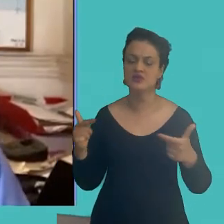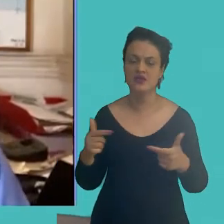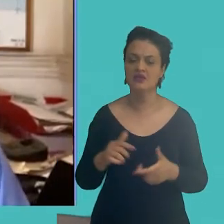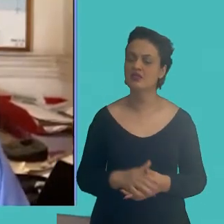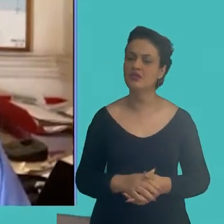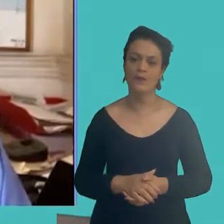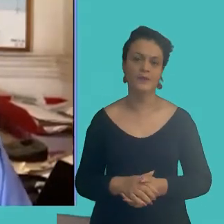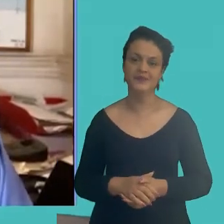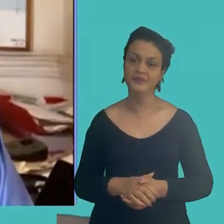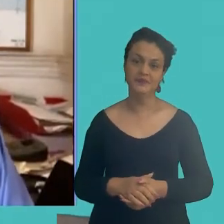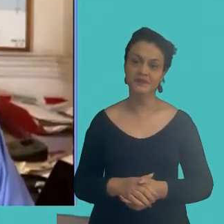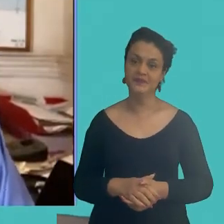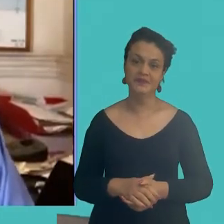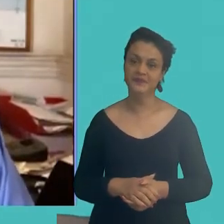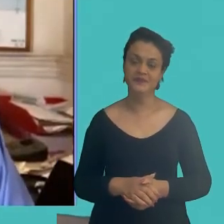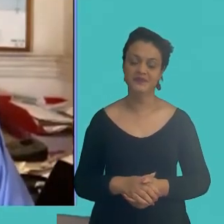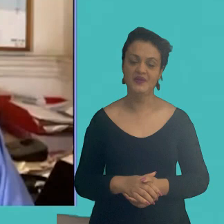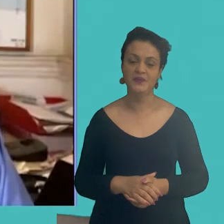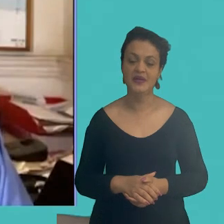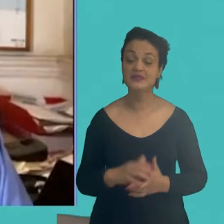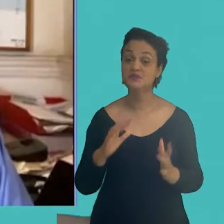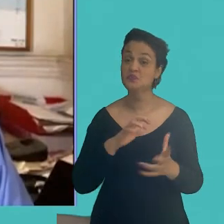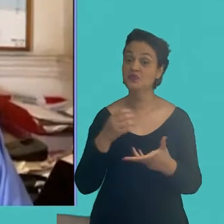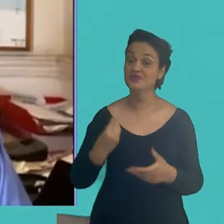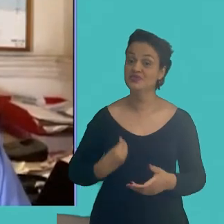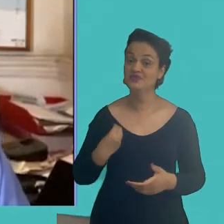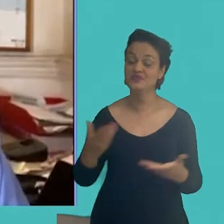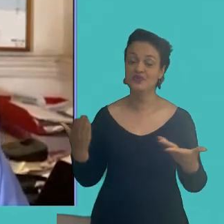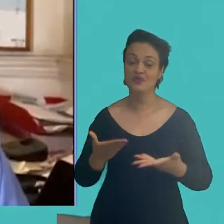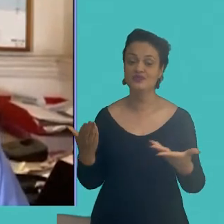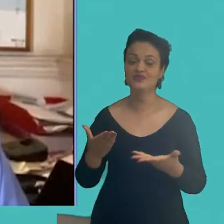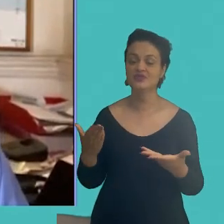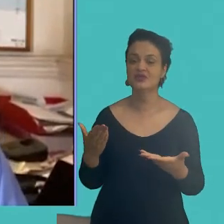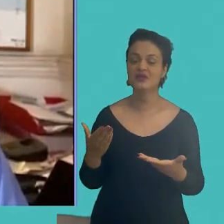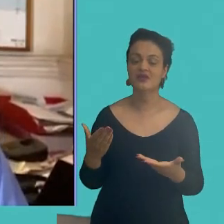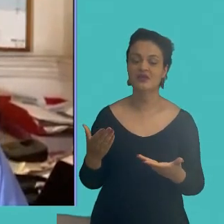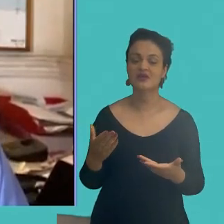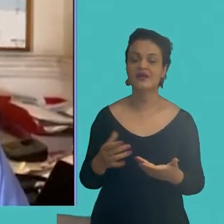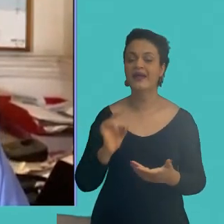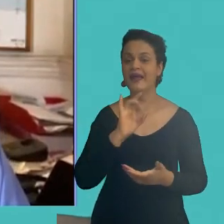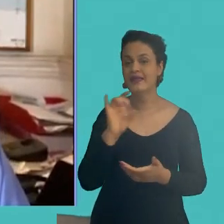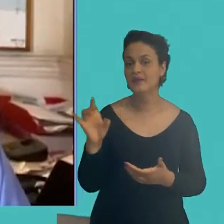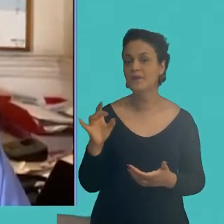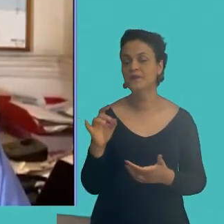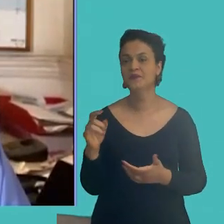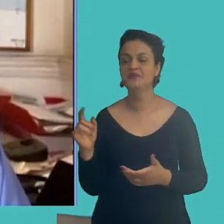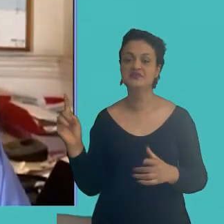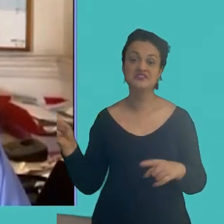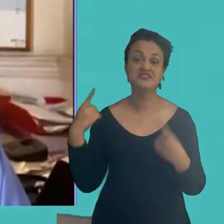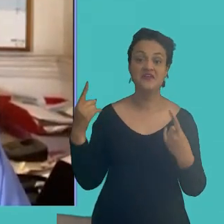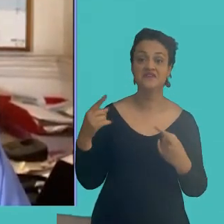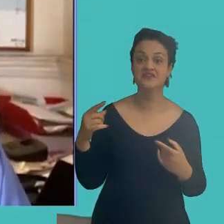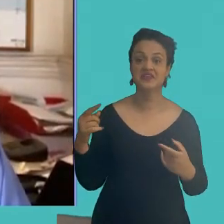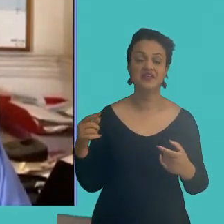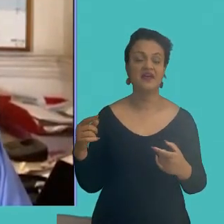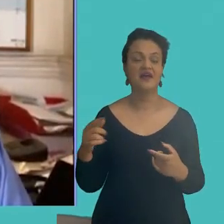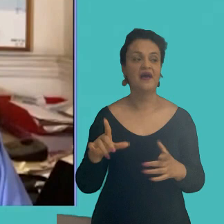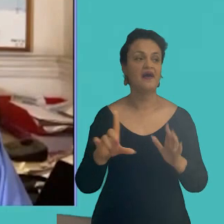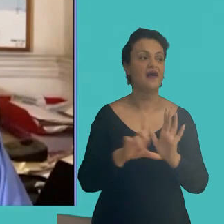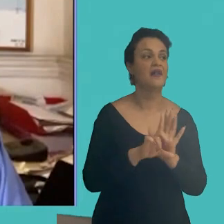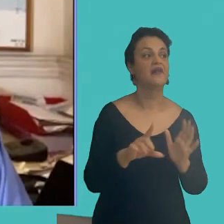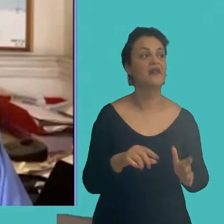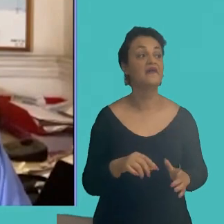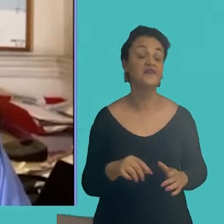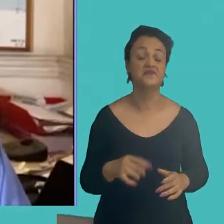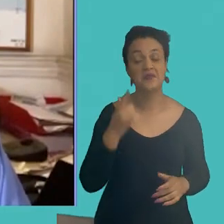que nesse mundo que nós vivemos da física newtoniana, cada um arrisca desafiar a lei da gravidade por conta própria, né? E